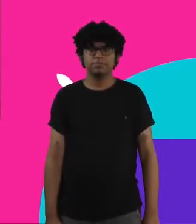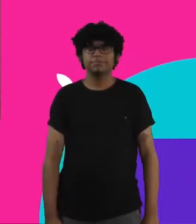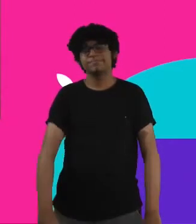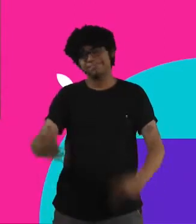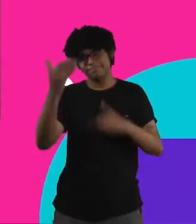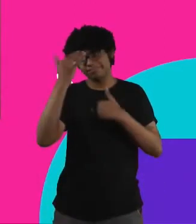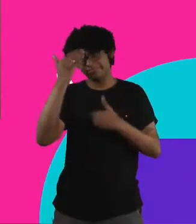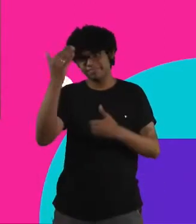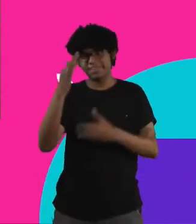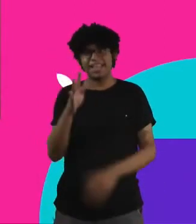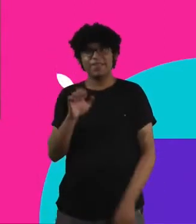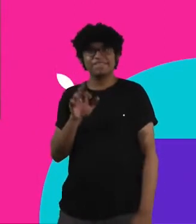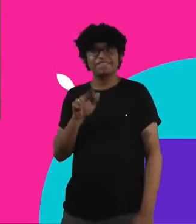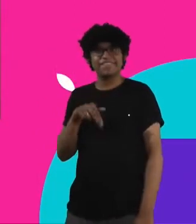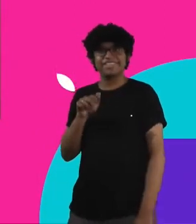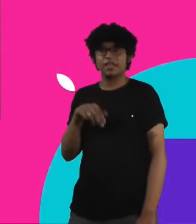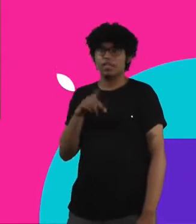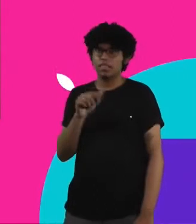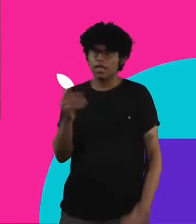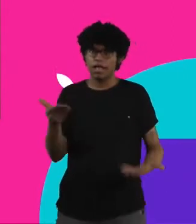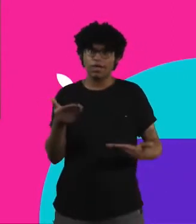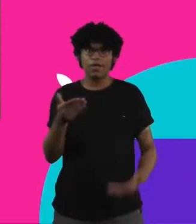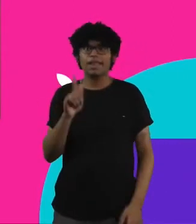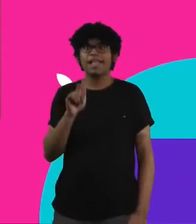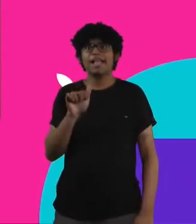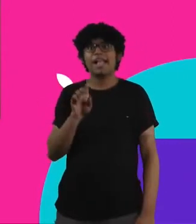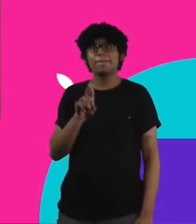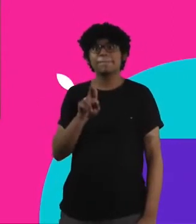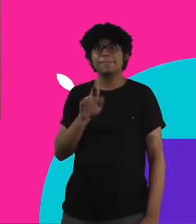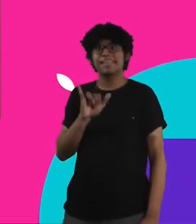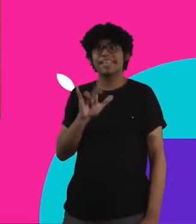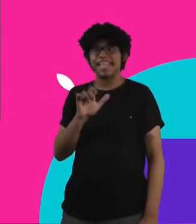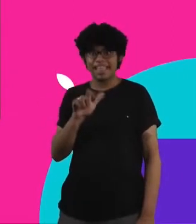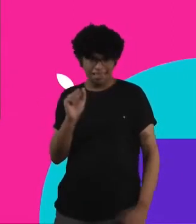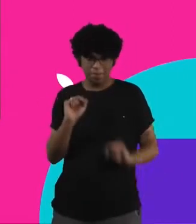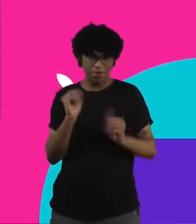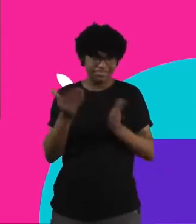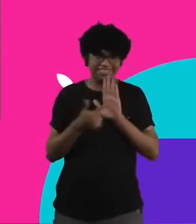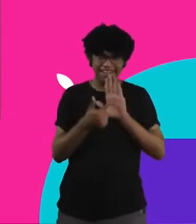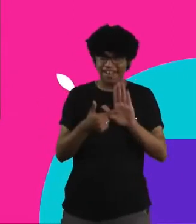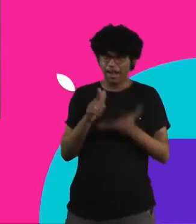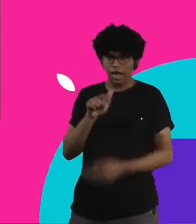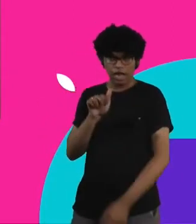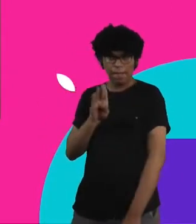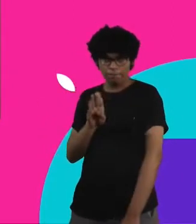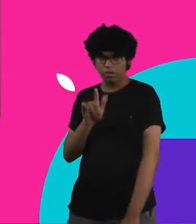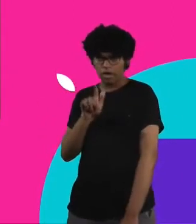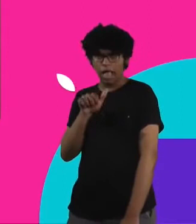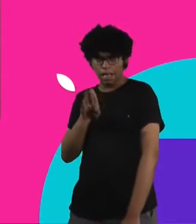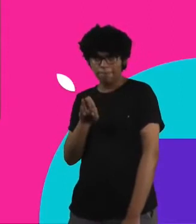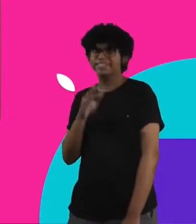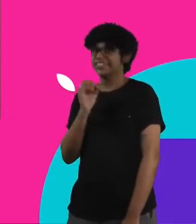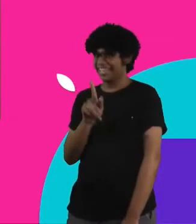Obrigada, Fernanda. A Gabriela aqui com a gente também. Oi, Gabi, podemos chamar assim, Gabi?